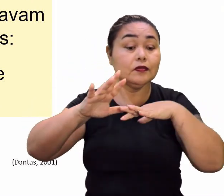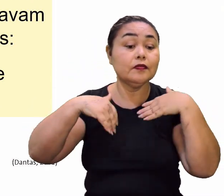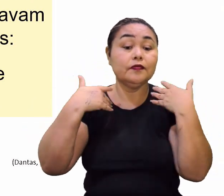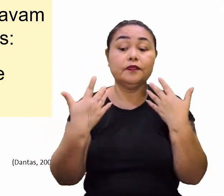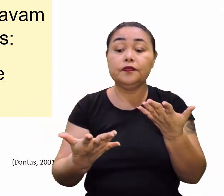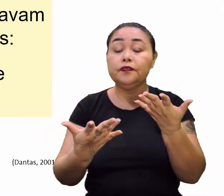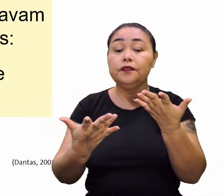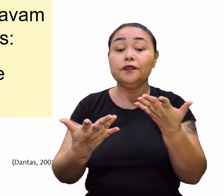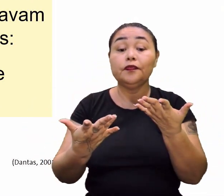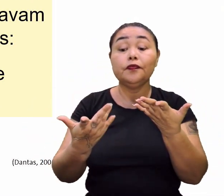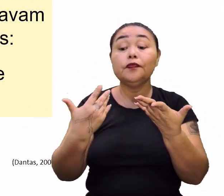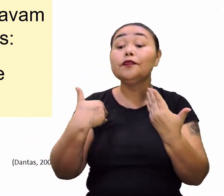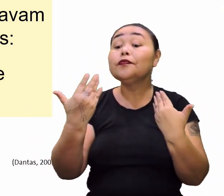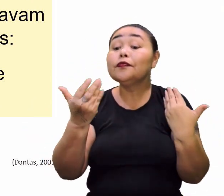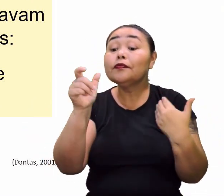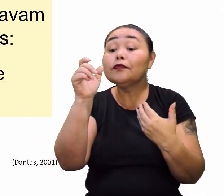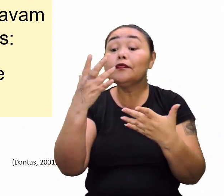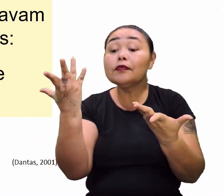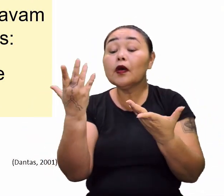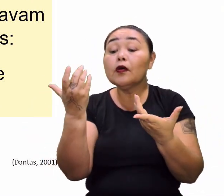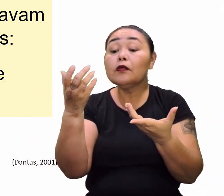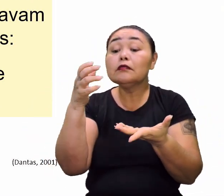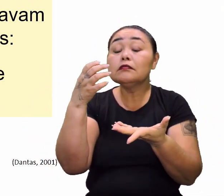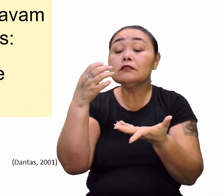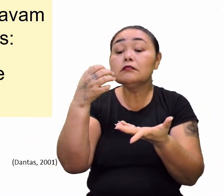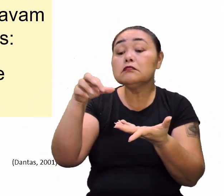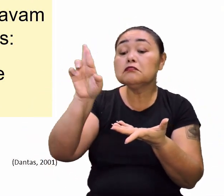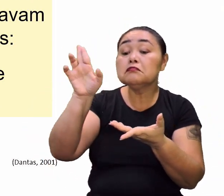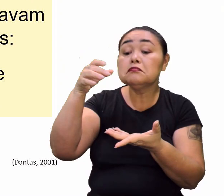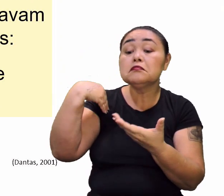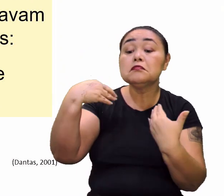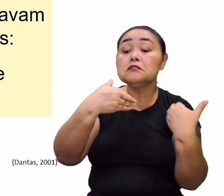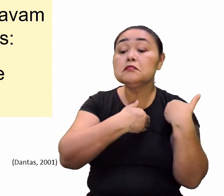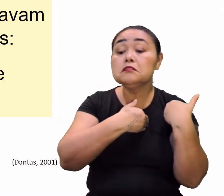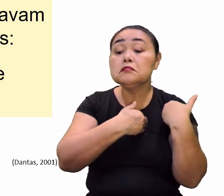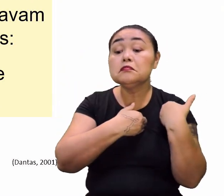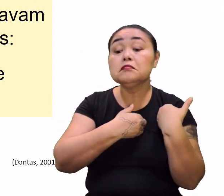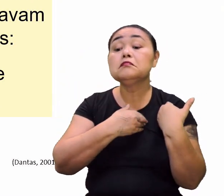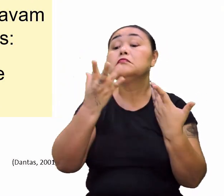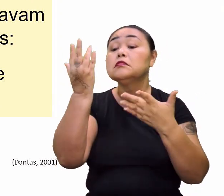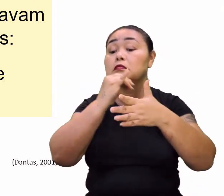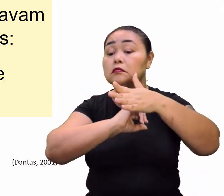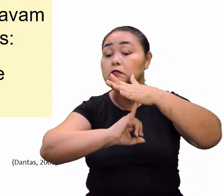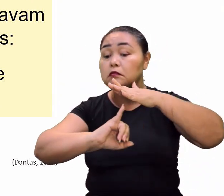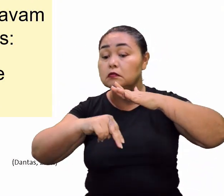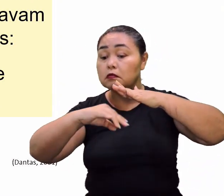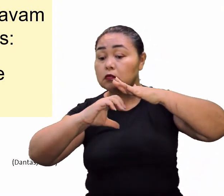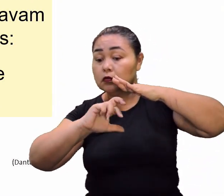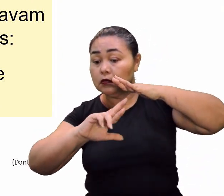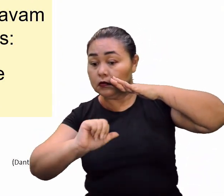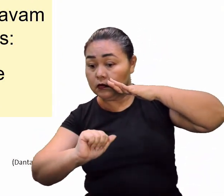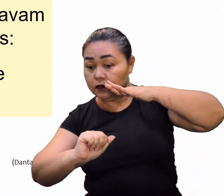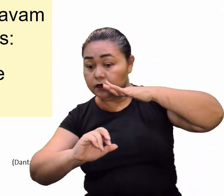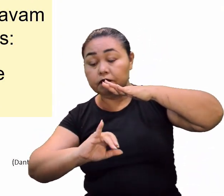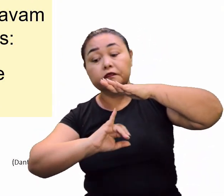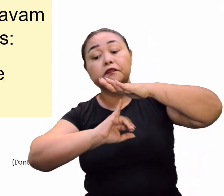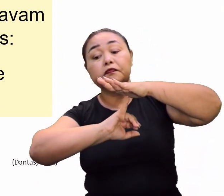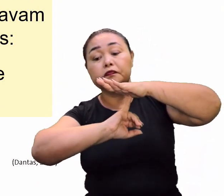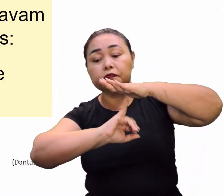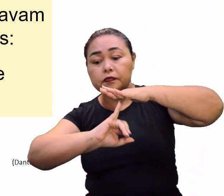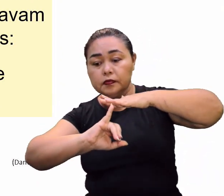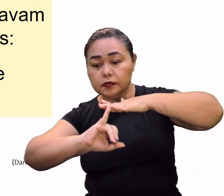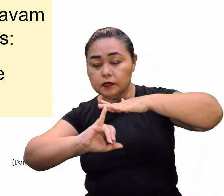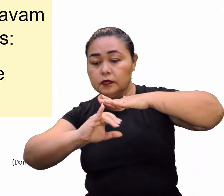Então, quem é o responsável por fazer essa colonização? O INCRA. Então, o INCRA ele faz